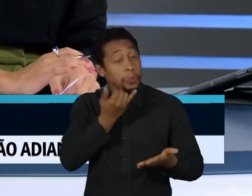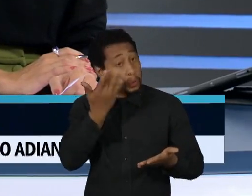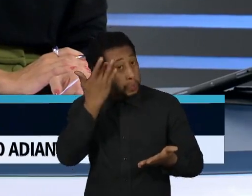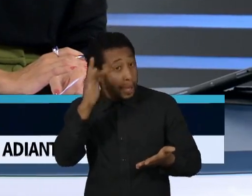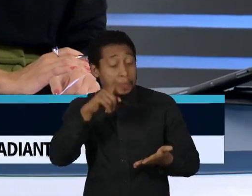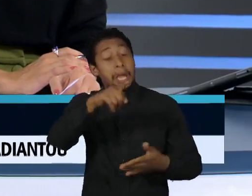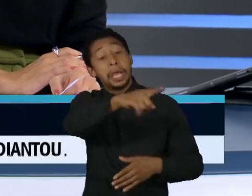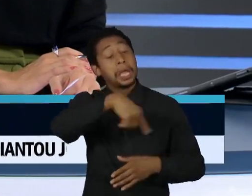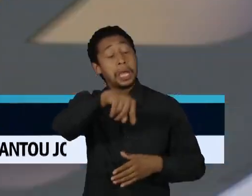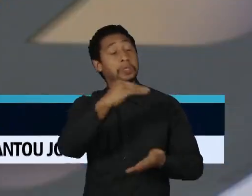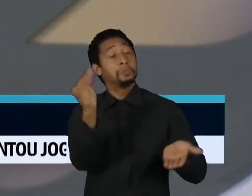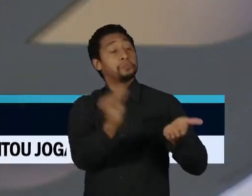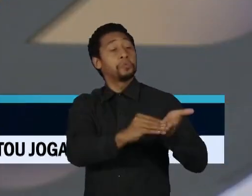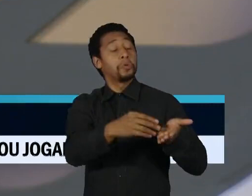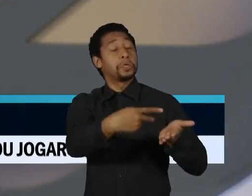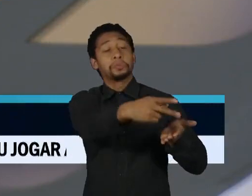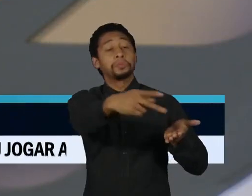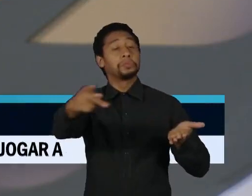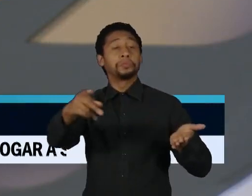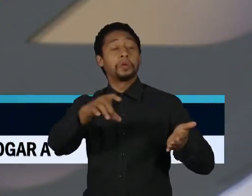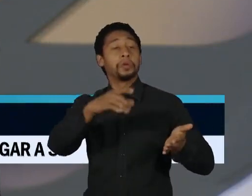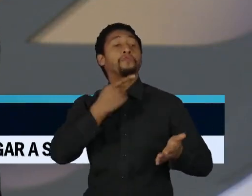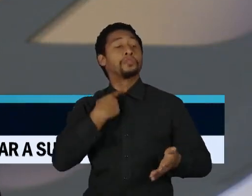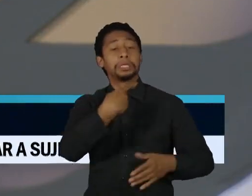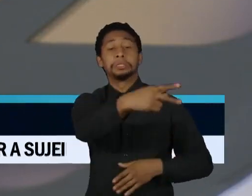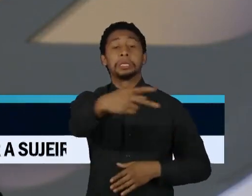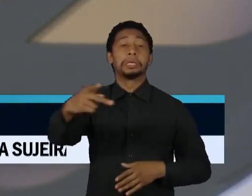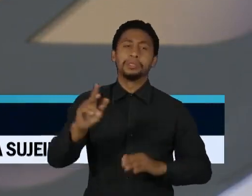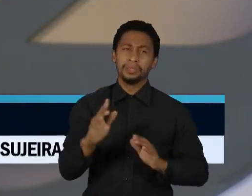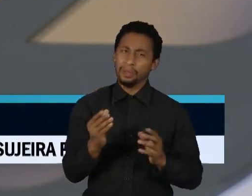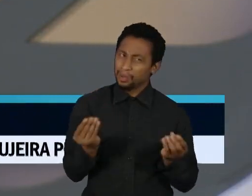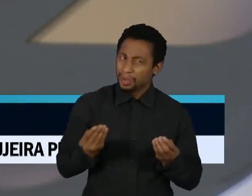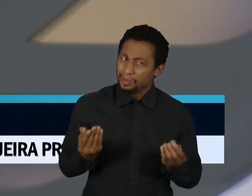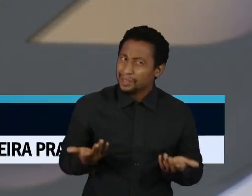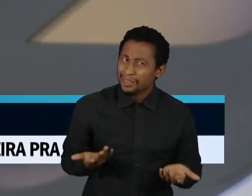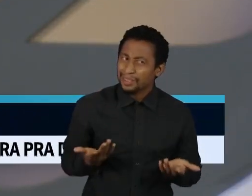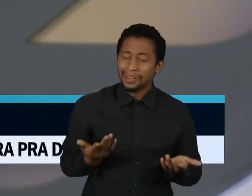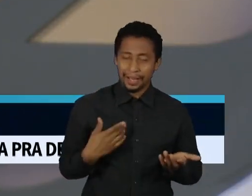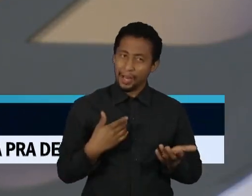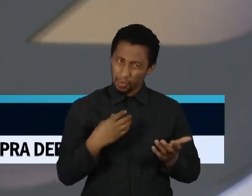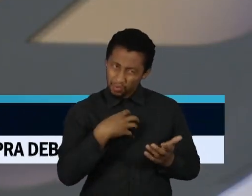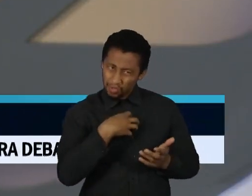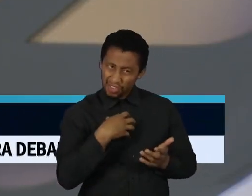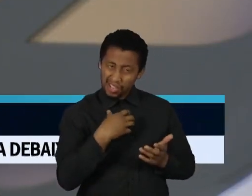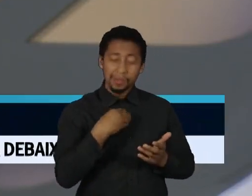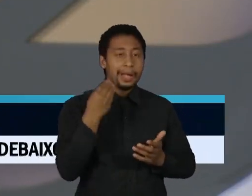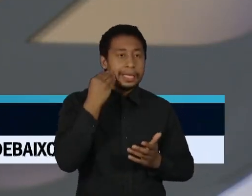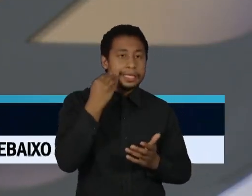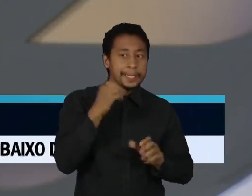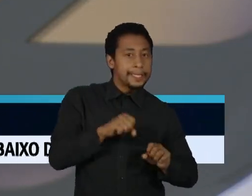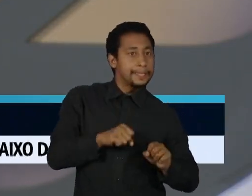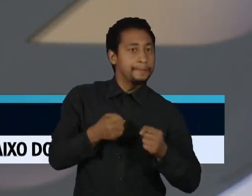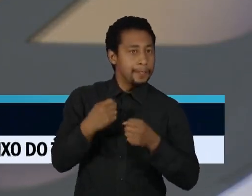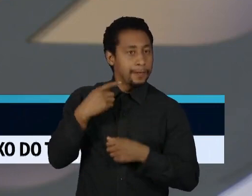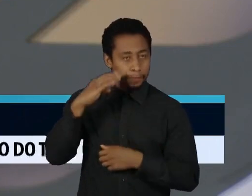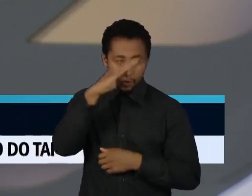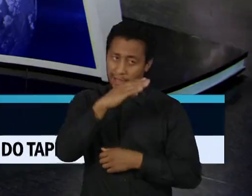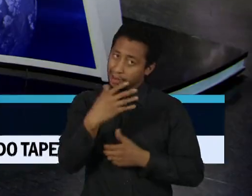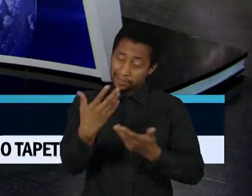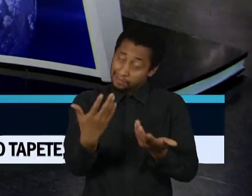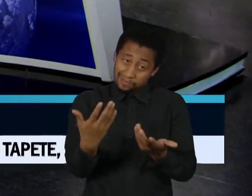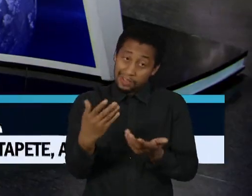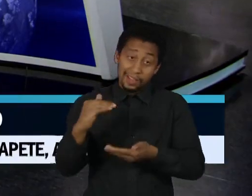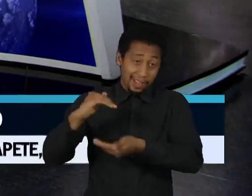seus subordinados. Não me parece que essa é uma defesa que renderá muitos frutos no Supremo Tribunal Federal.